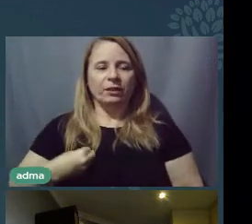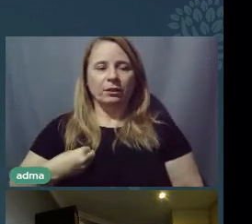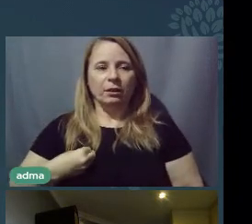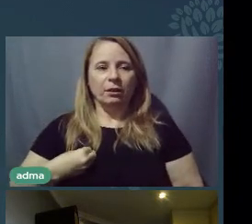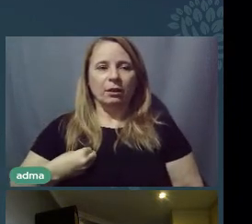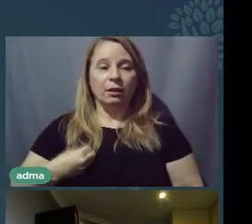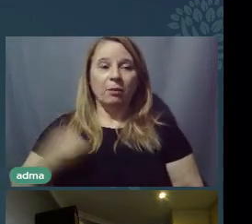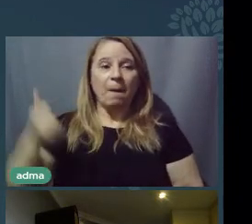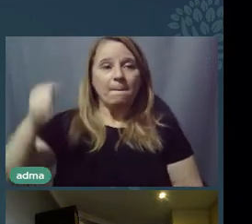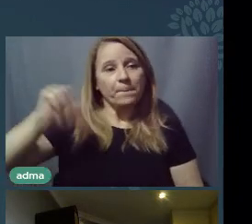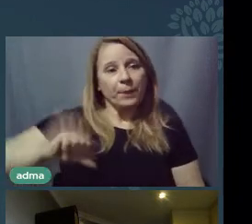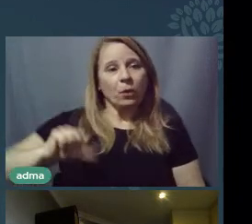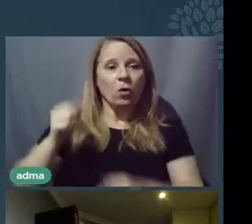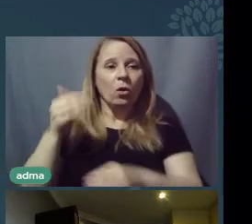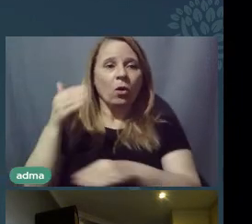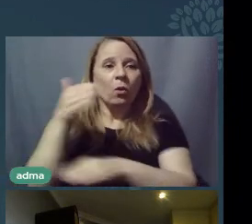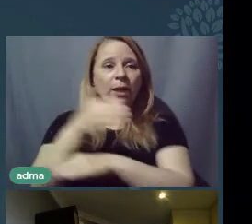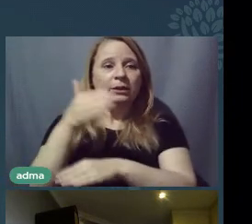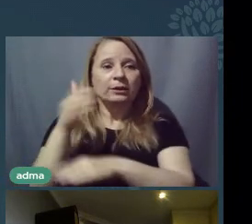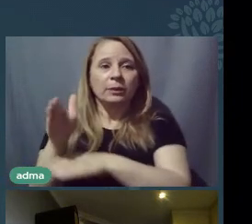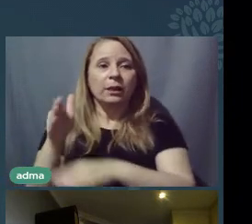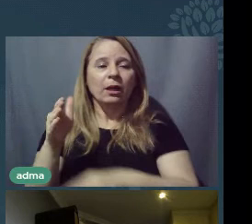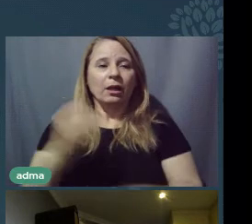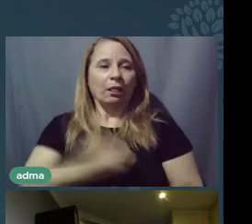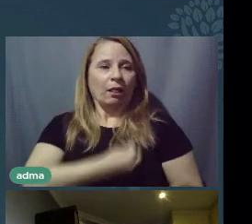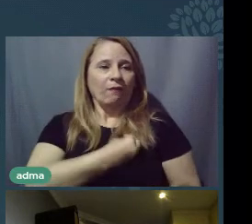questões sociais e econômicas.